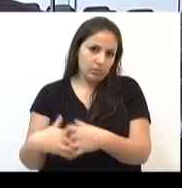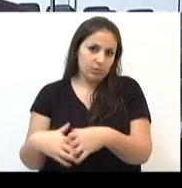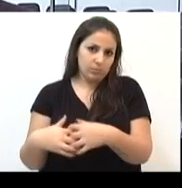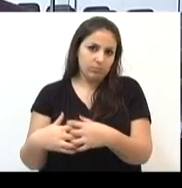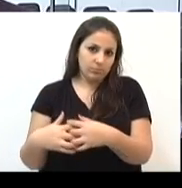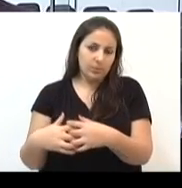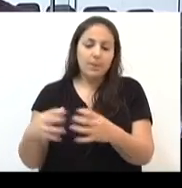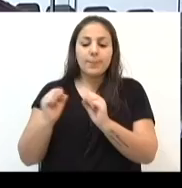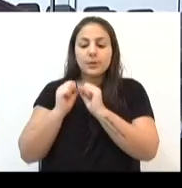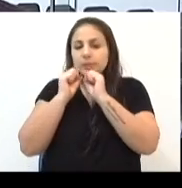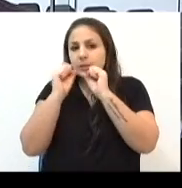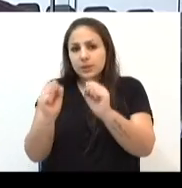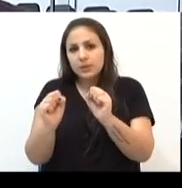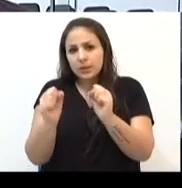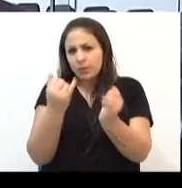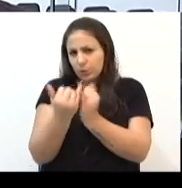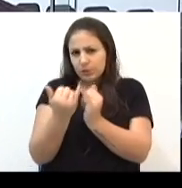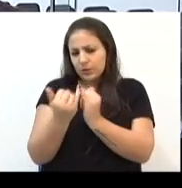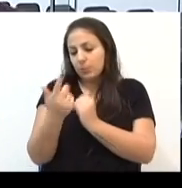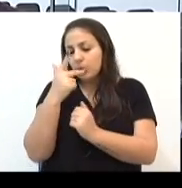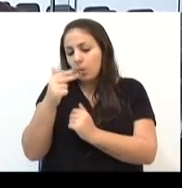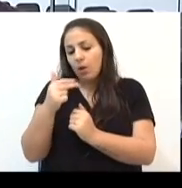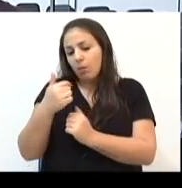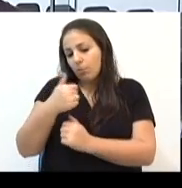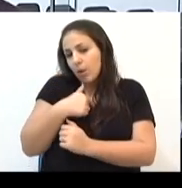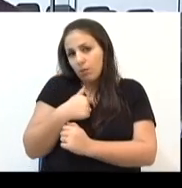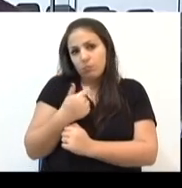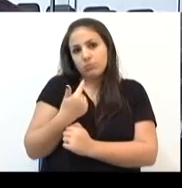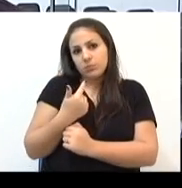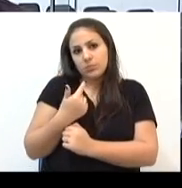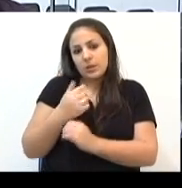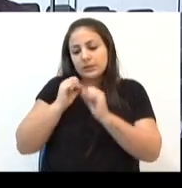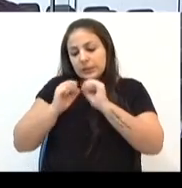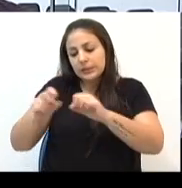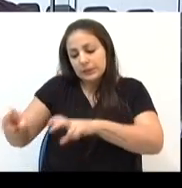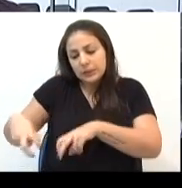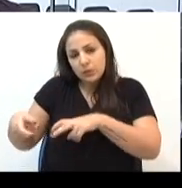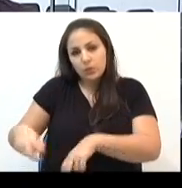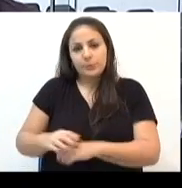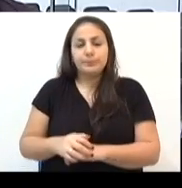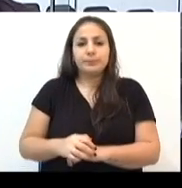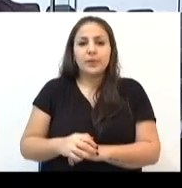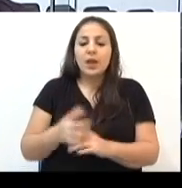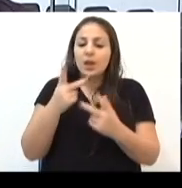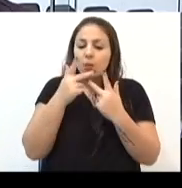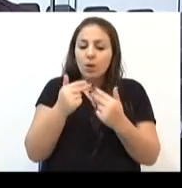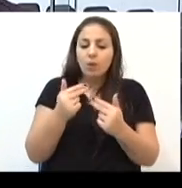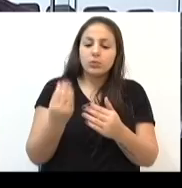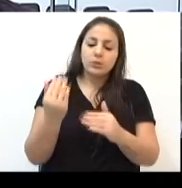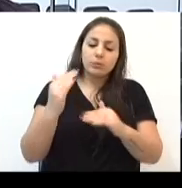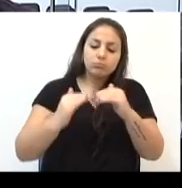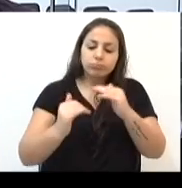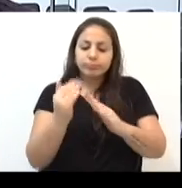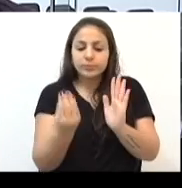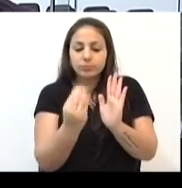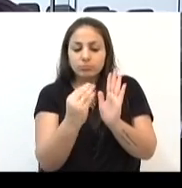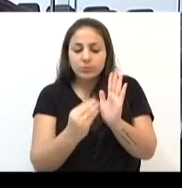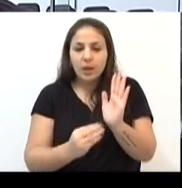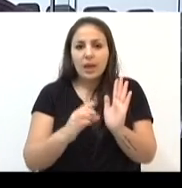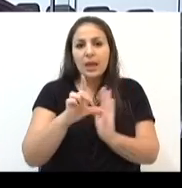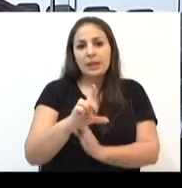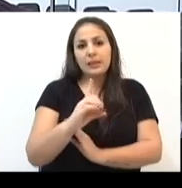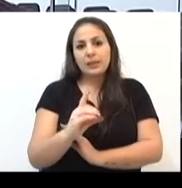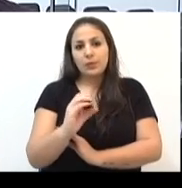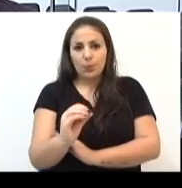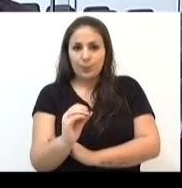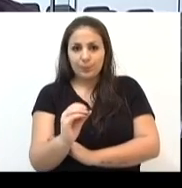a determinada secretaria, no caso do meu exemplo, a Secretaria do Interior. Então é assim que se constrói a LDO e esse é o momento de